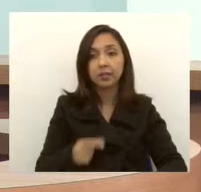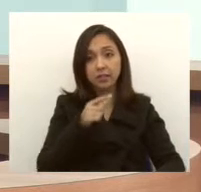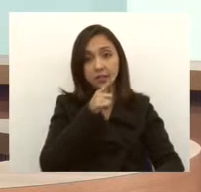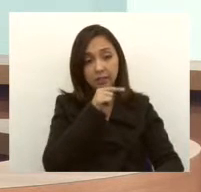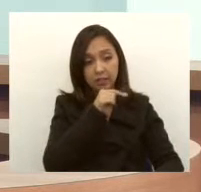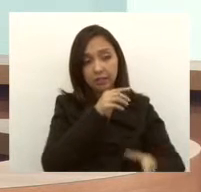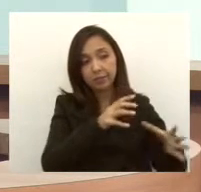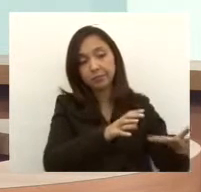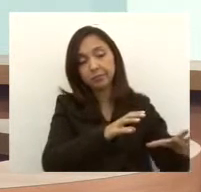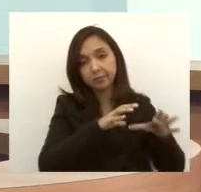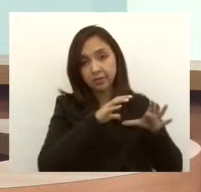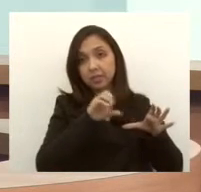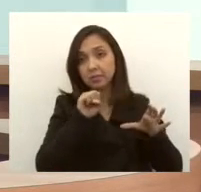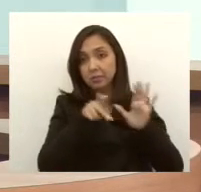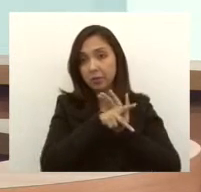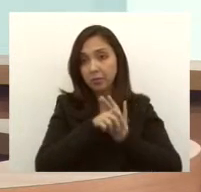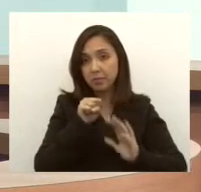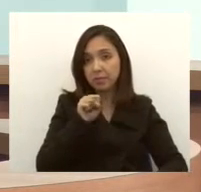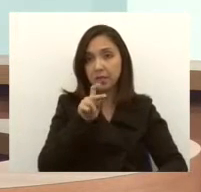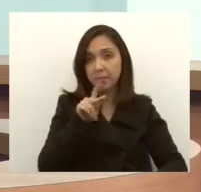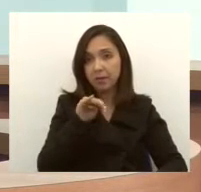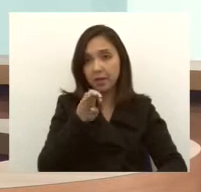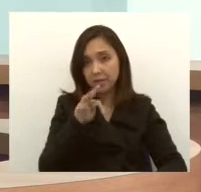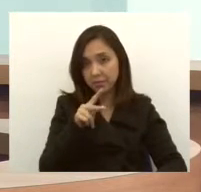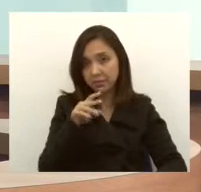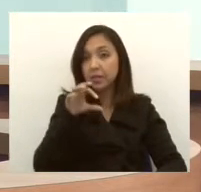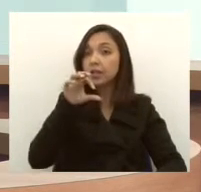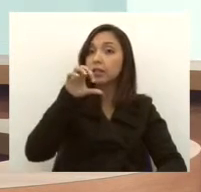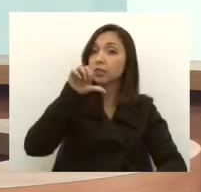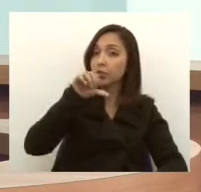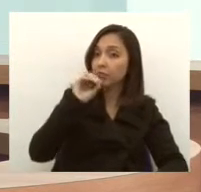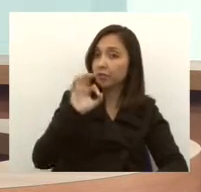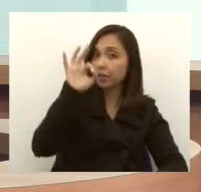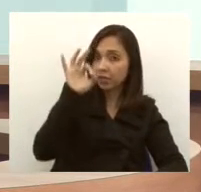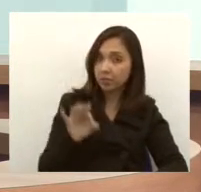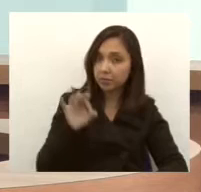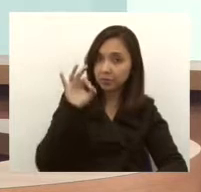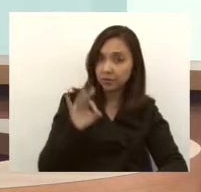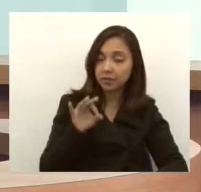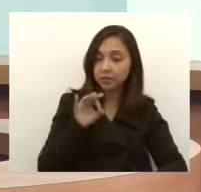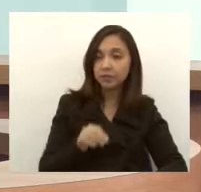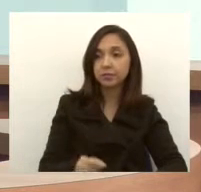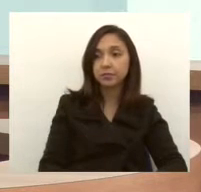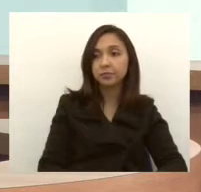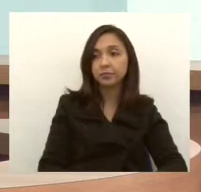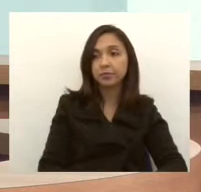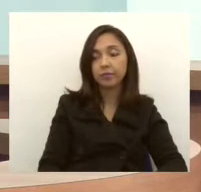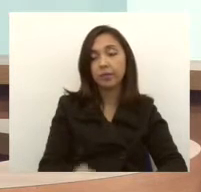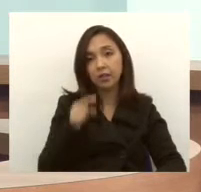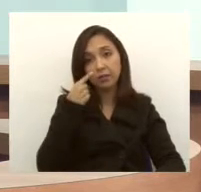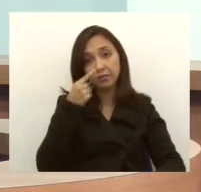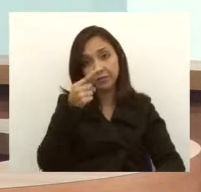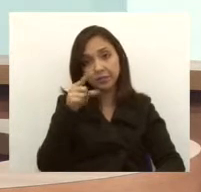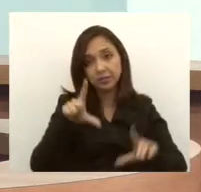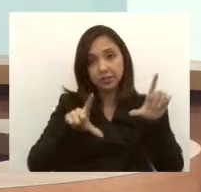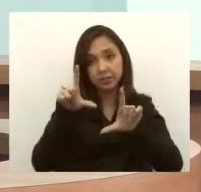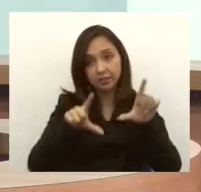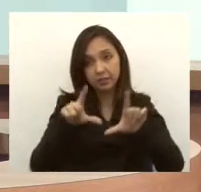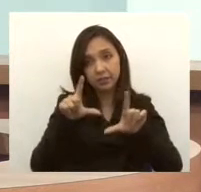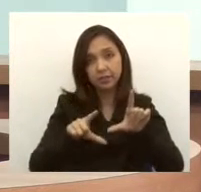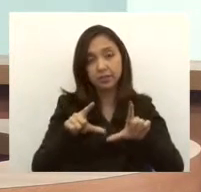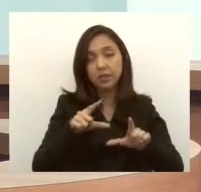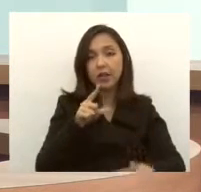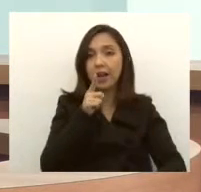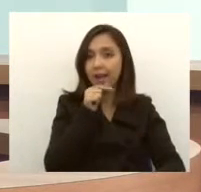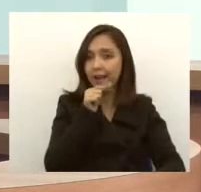água da Sabesp, 90%, vereador Mato Grosso, da água da Sabesp, telespectador que está em casa com rodízio